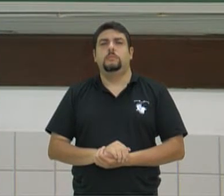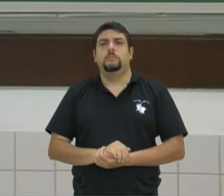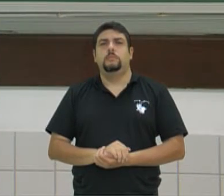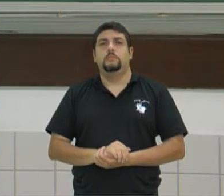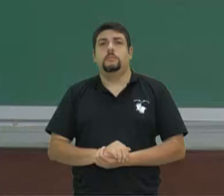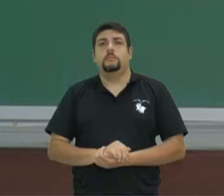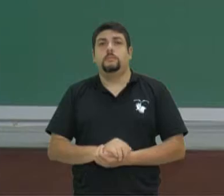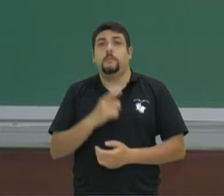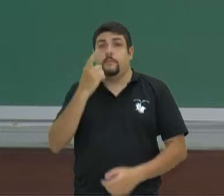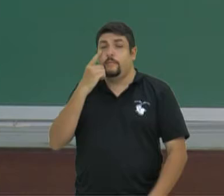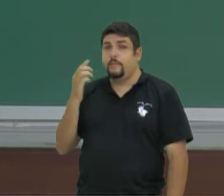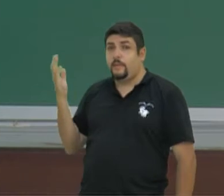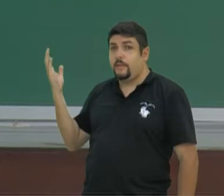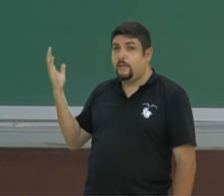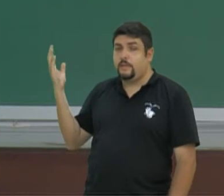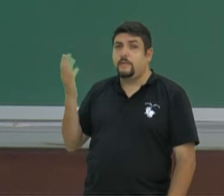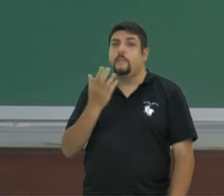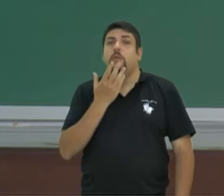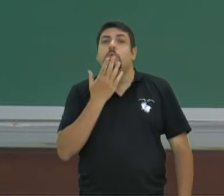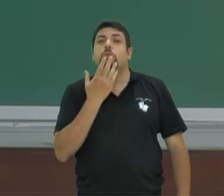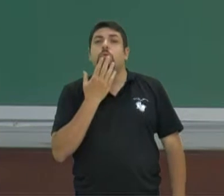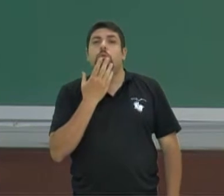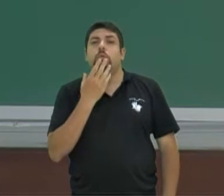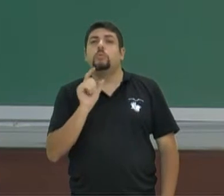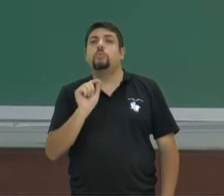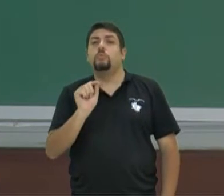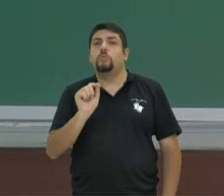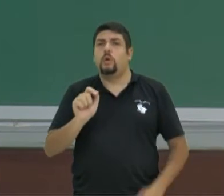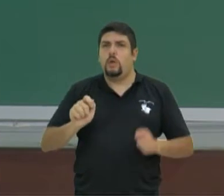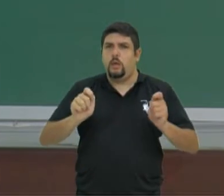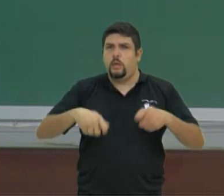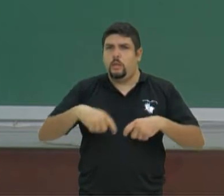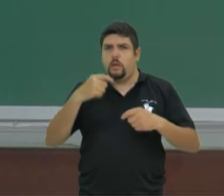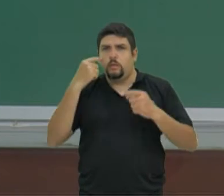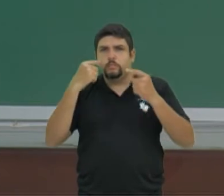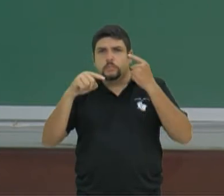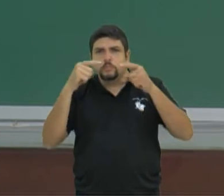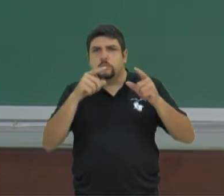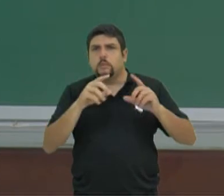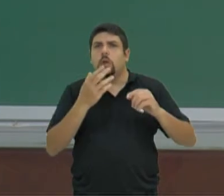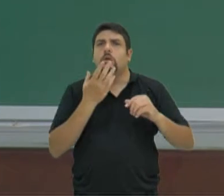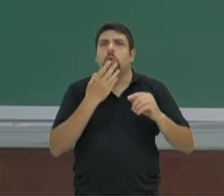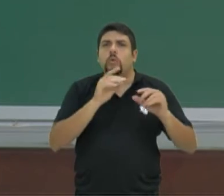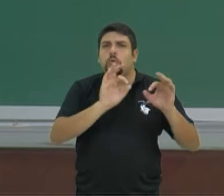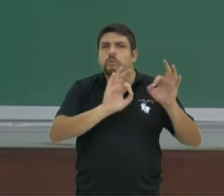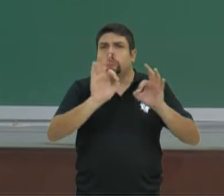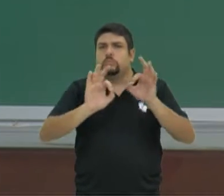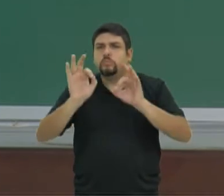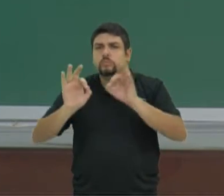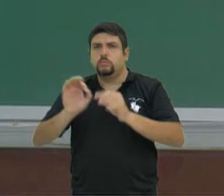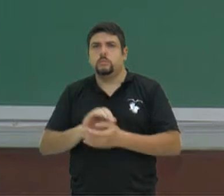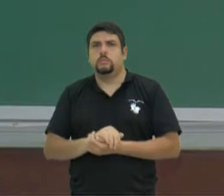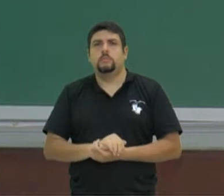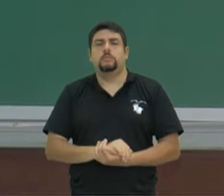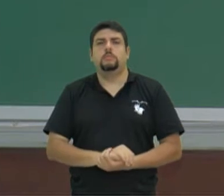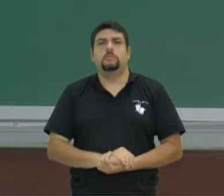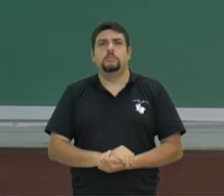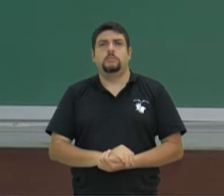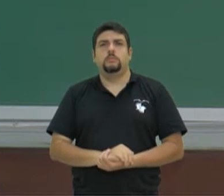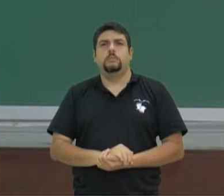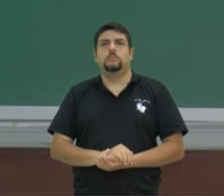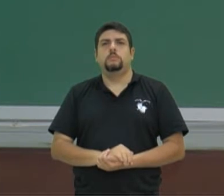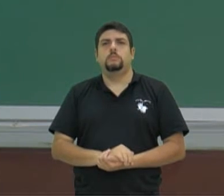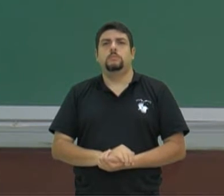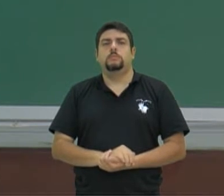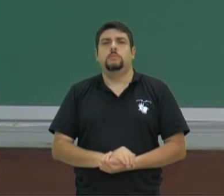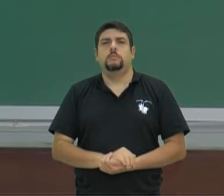Colori aqui, né? Em cada cor você tem as repetições de cada informação, né? Então, o nosso rol ficou assim, ó. 2, 3, 4, 4, 4,